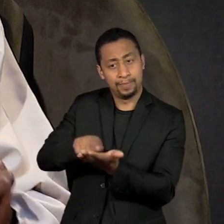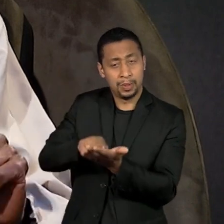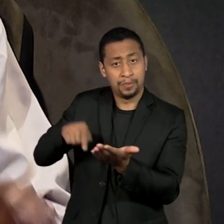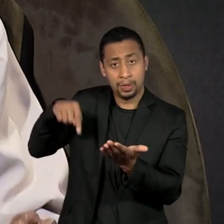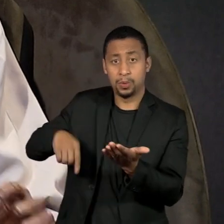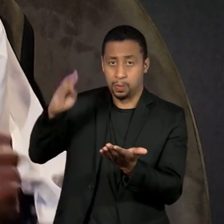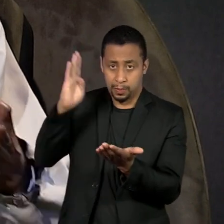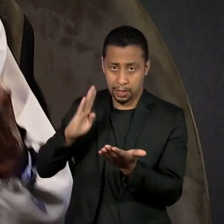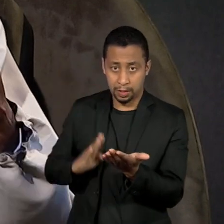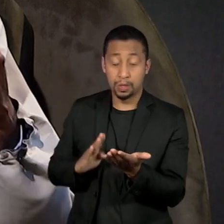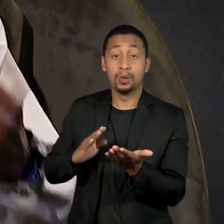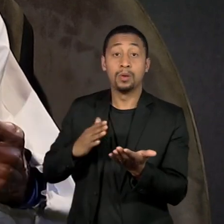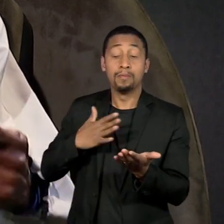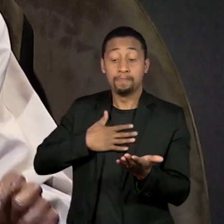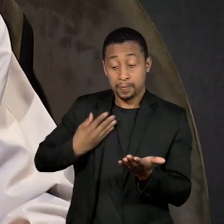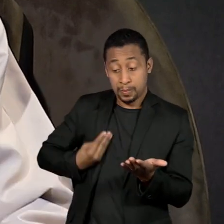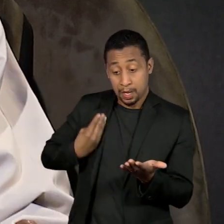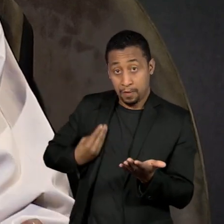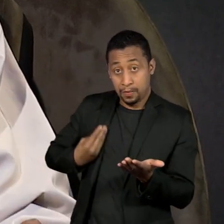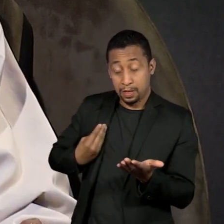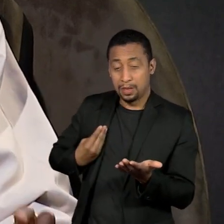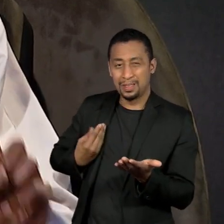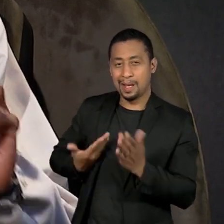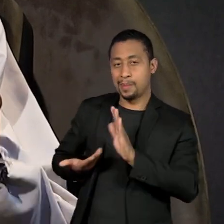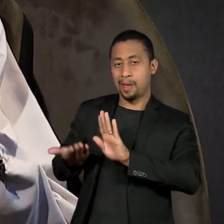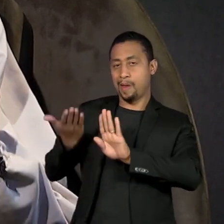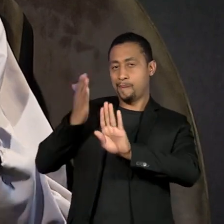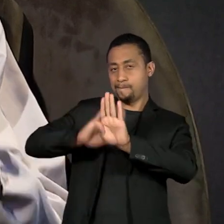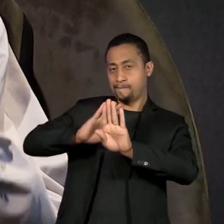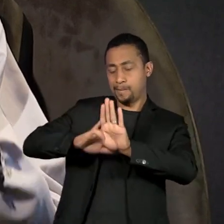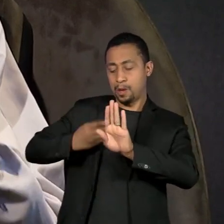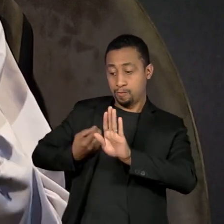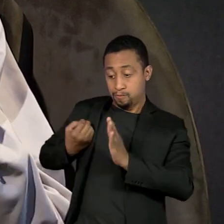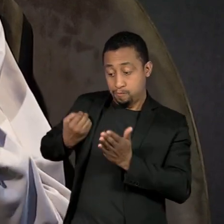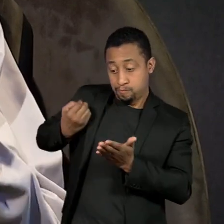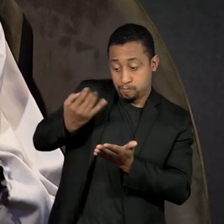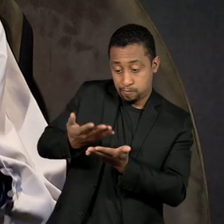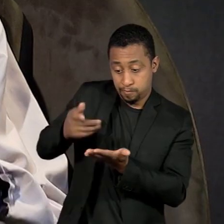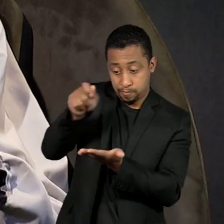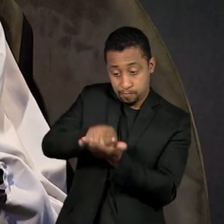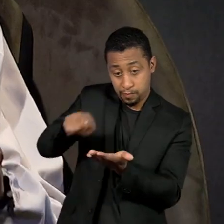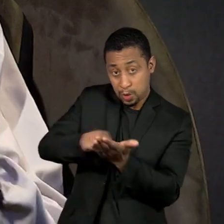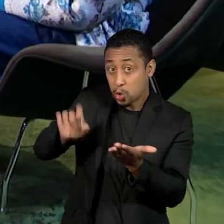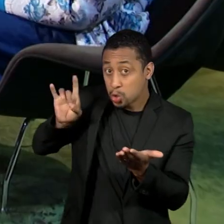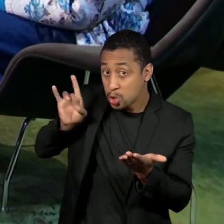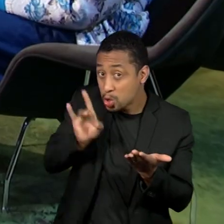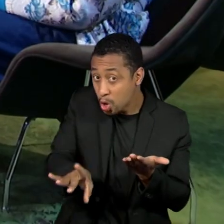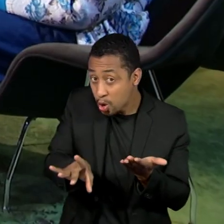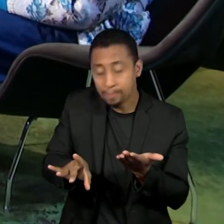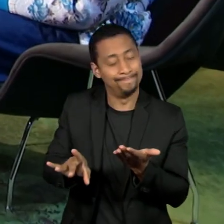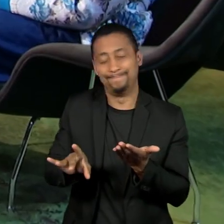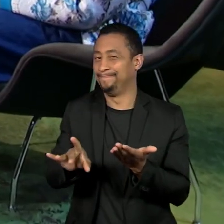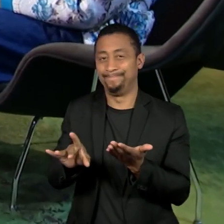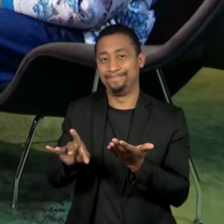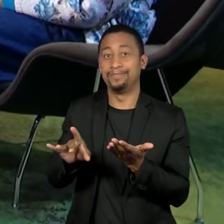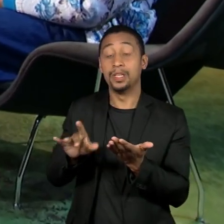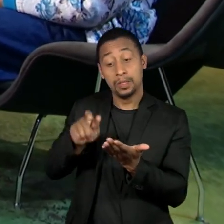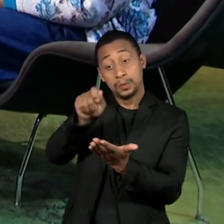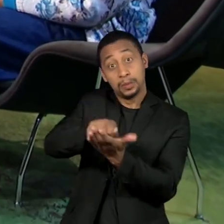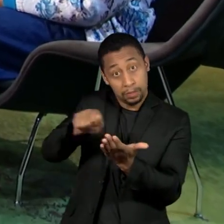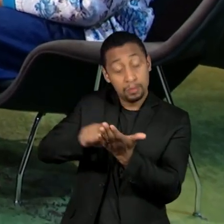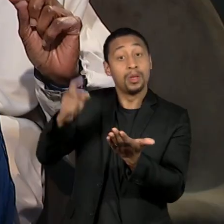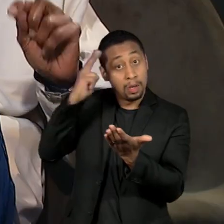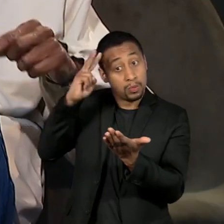apenas traduzindo a nossa subjetividade, nós estamos traduzindo a subjetividade do Brasil. Tá.